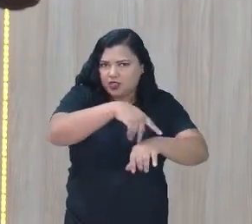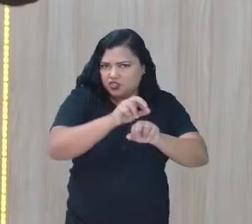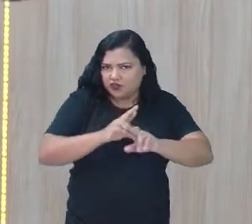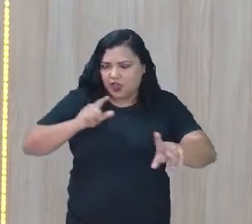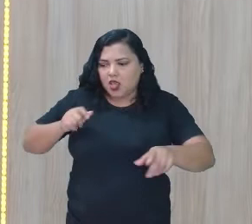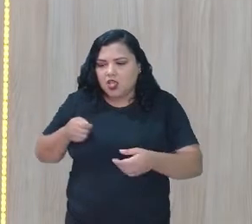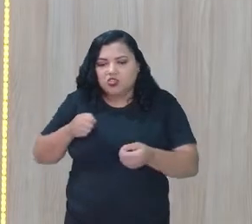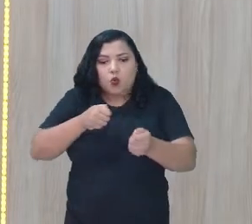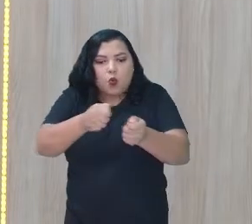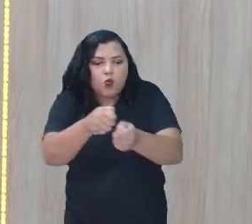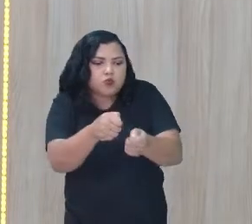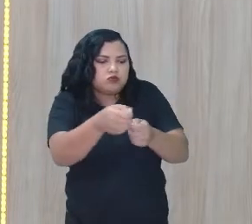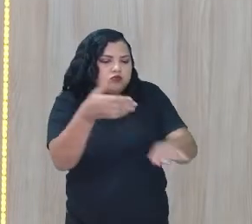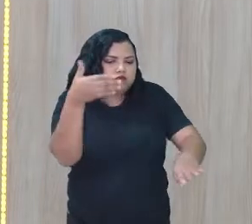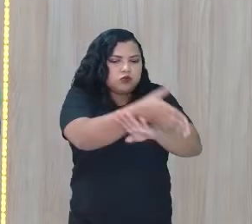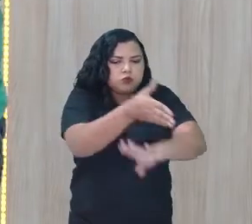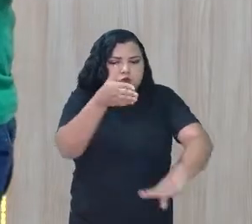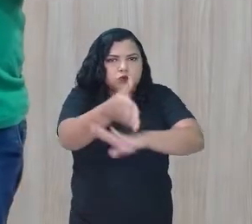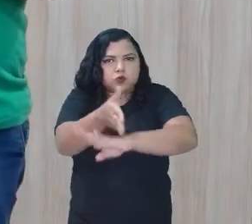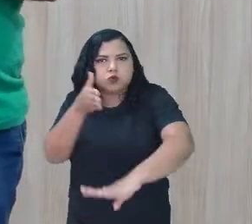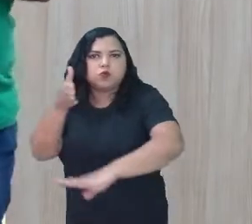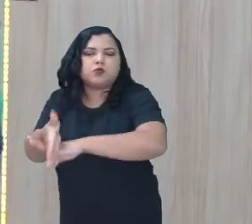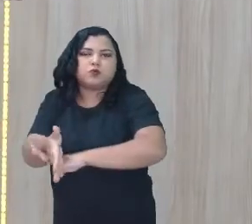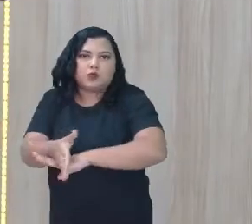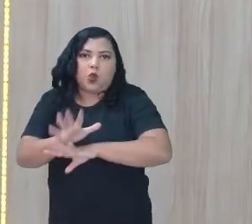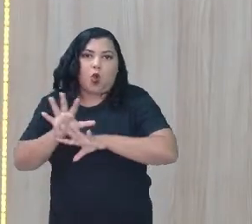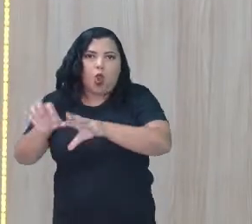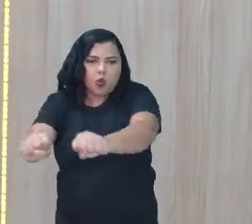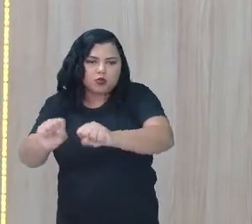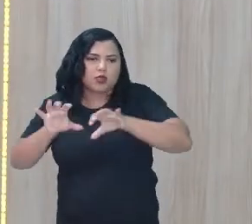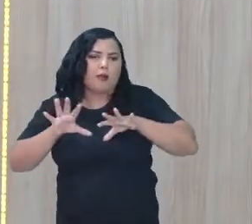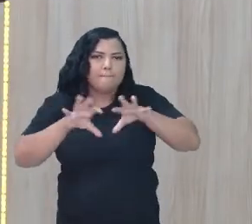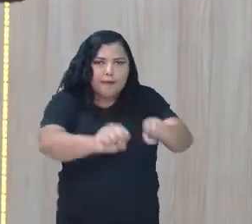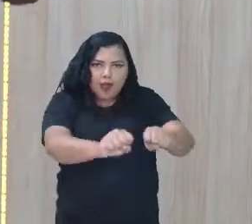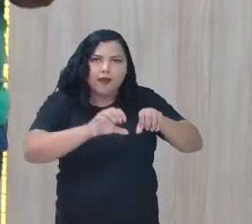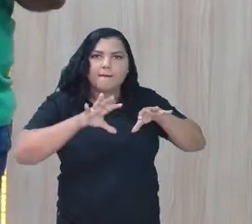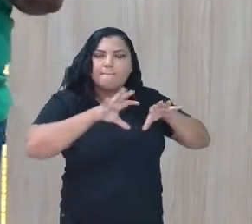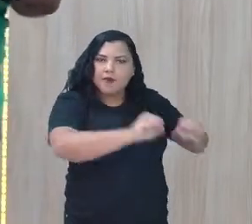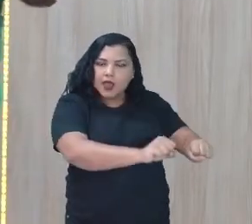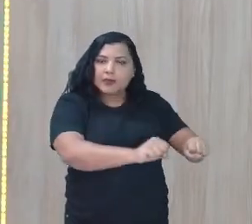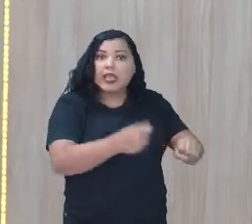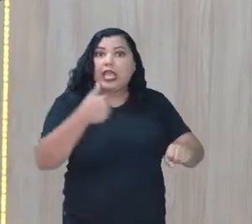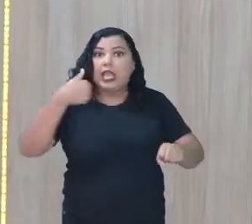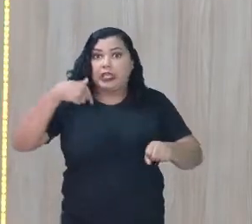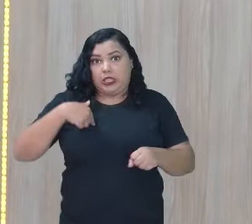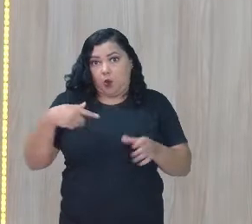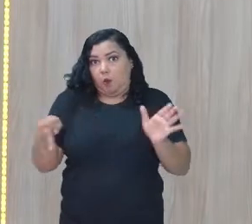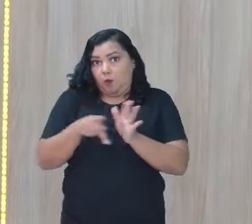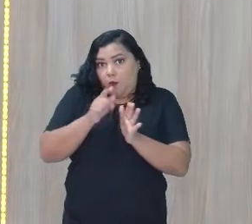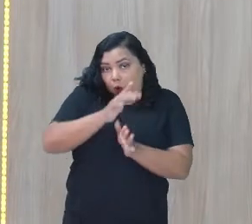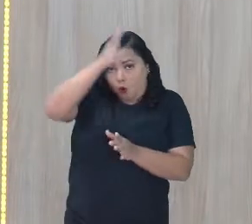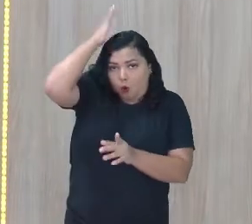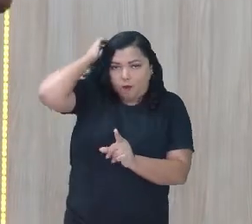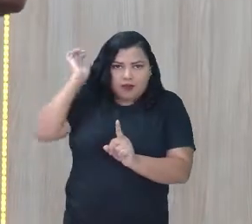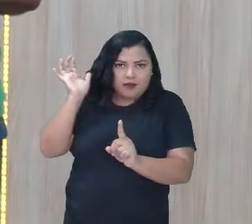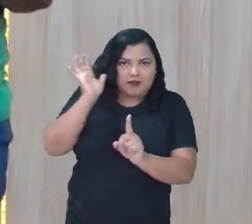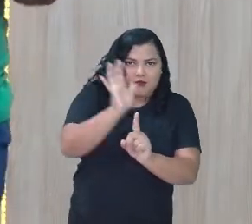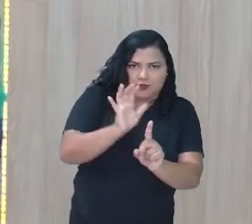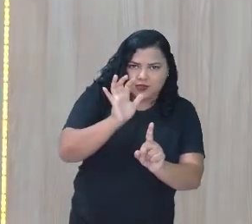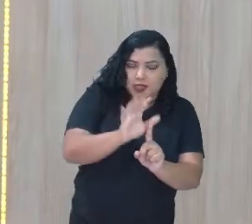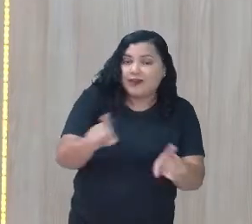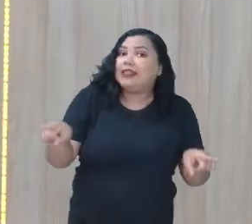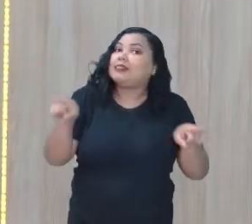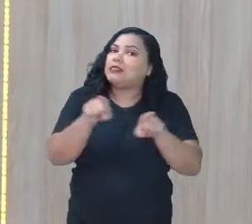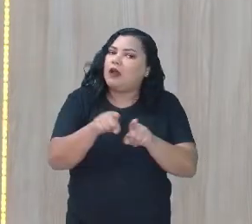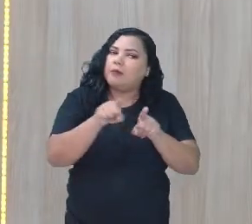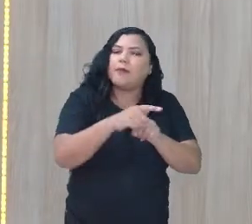territórios, impondo e, às vezes, né, recebendo a influência, né, da cultura de outros povos, e